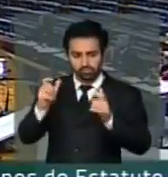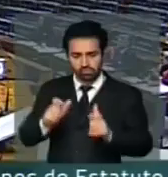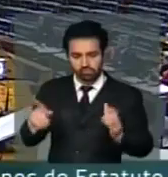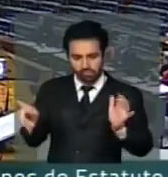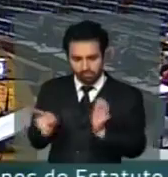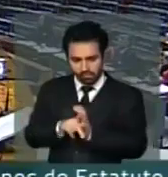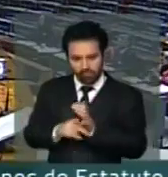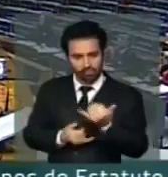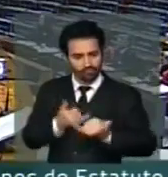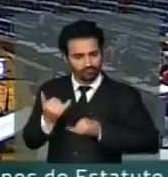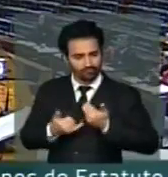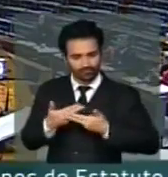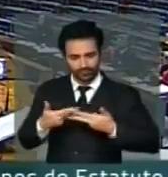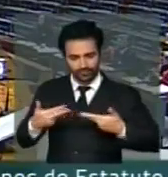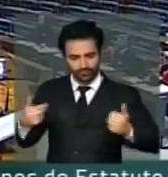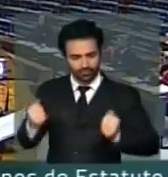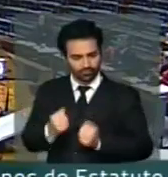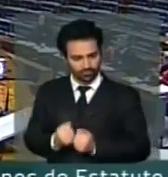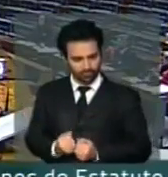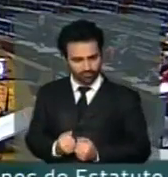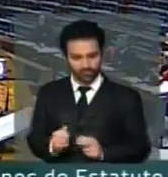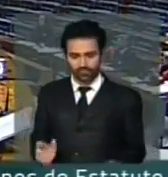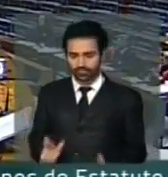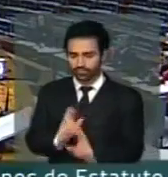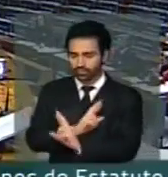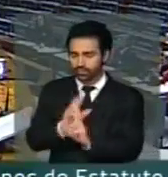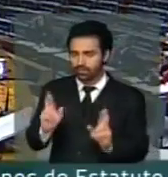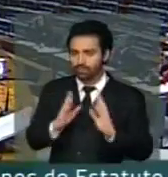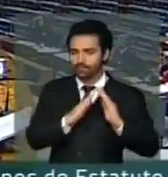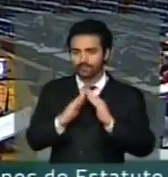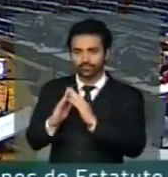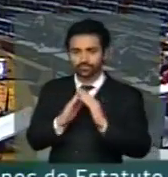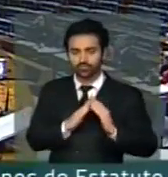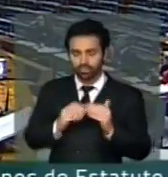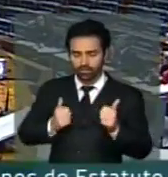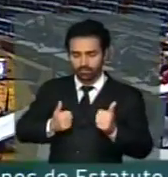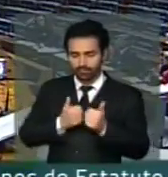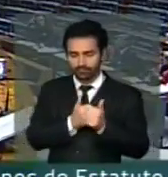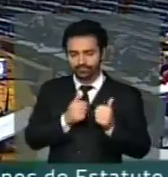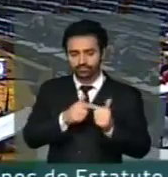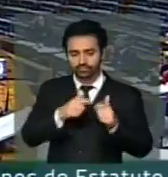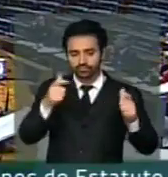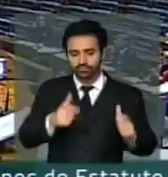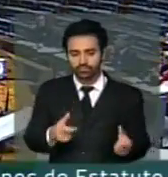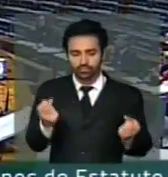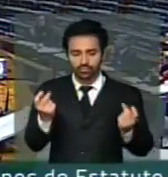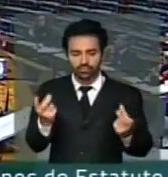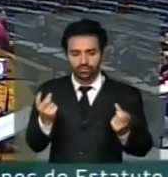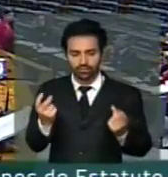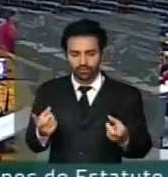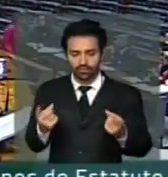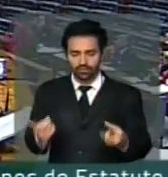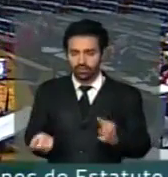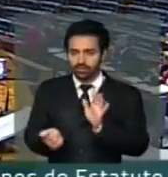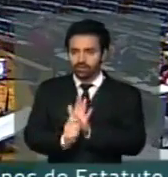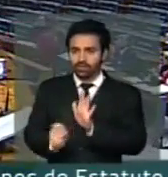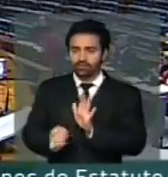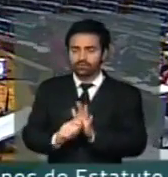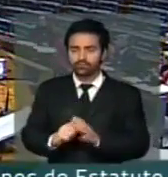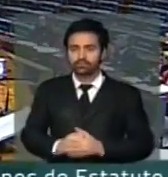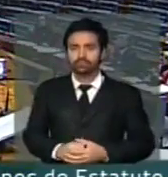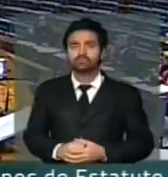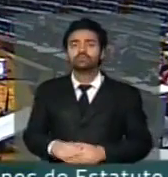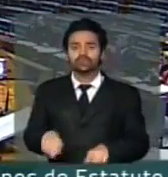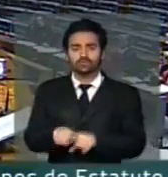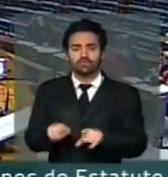lazer, as relações de vizinhança e a proximidade da localização dos pontos de venda controlados pelo tráfico de drogas. Além